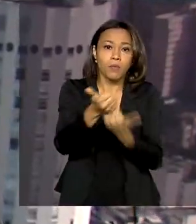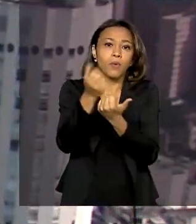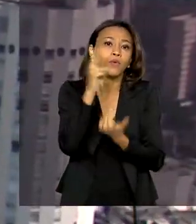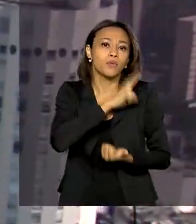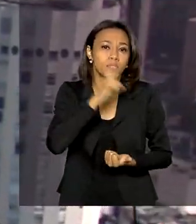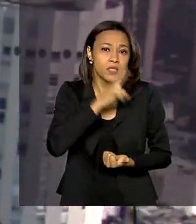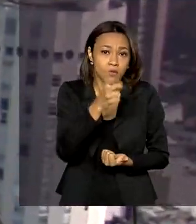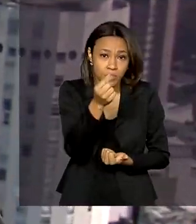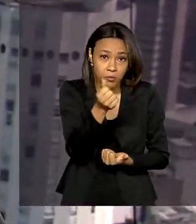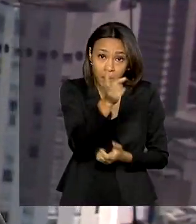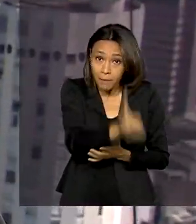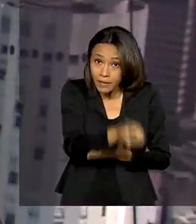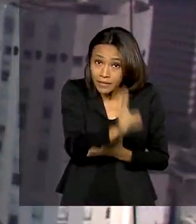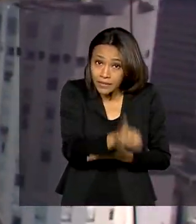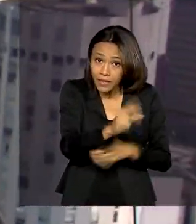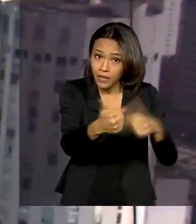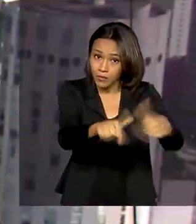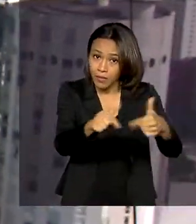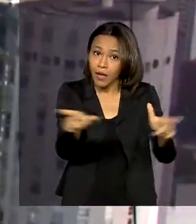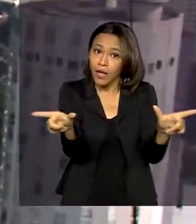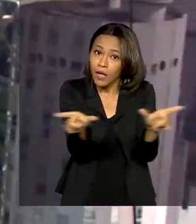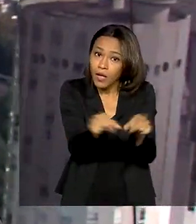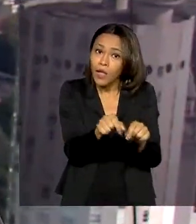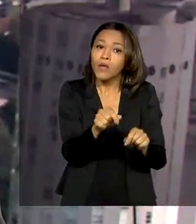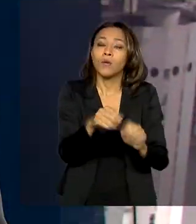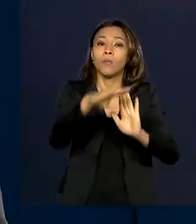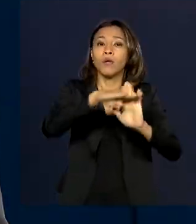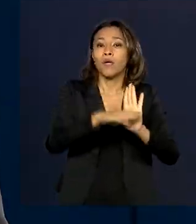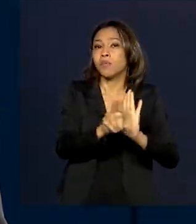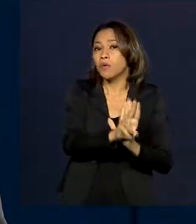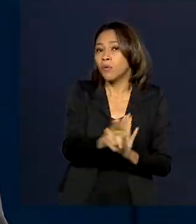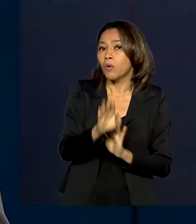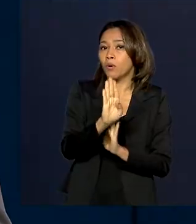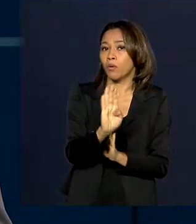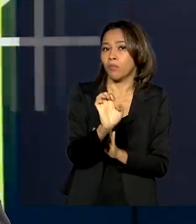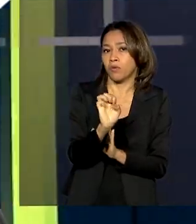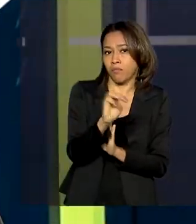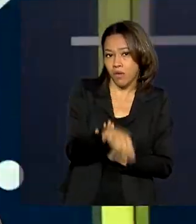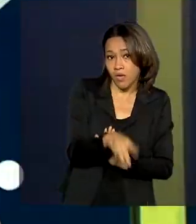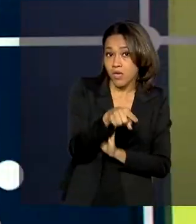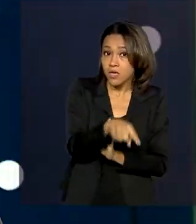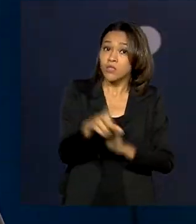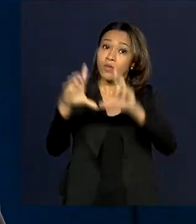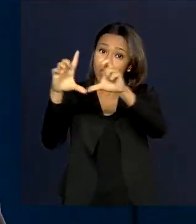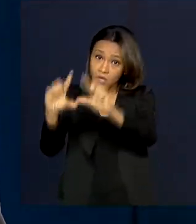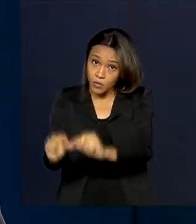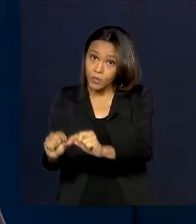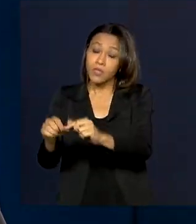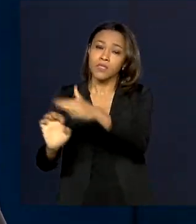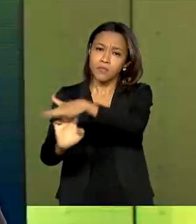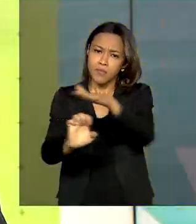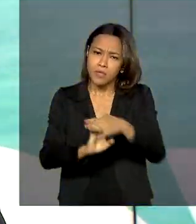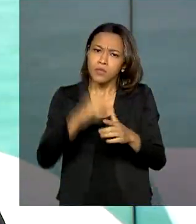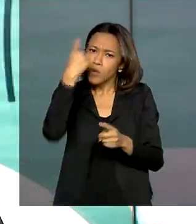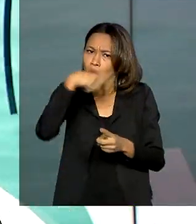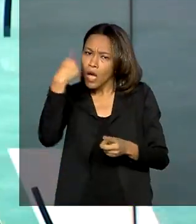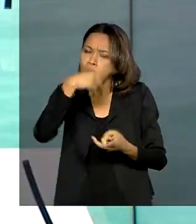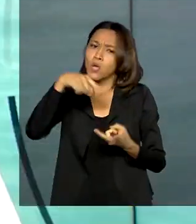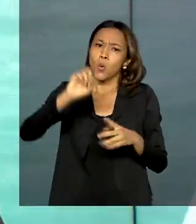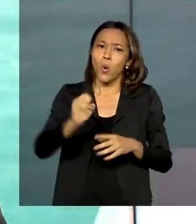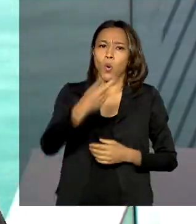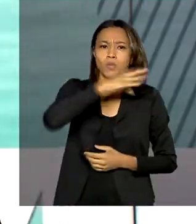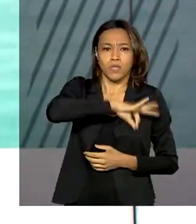preservação do emprego e da renda, o BEM. Esse programa autoriza empresas a reduzirem ou até suspenderem a jornada e o salário dos